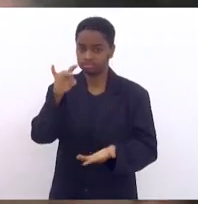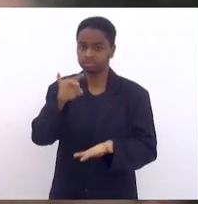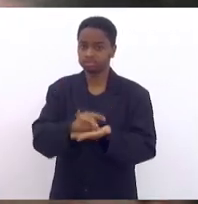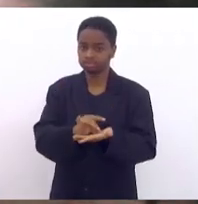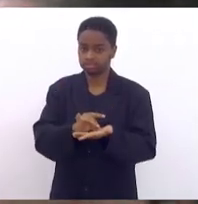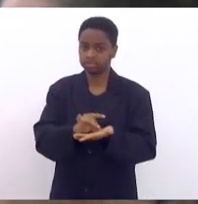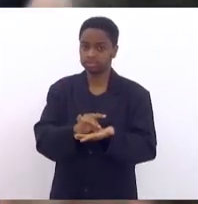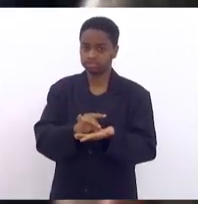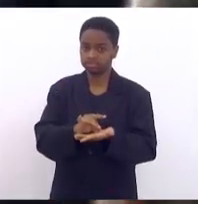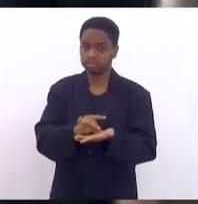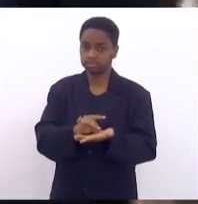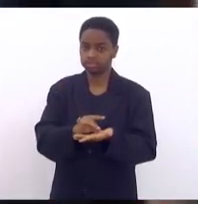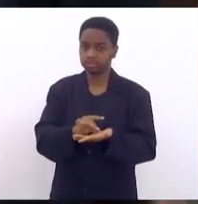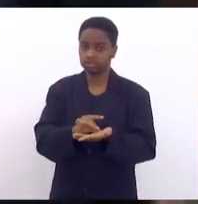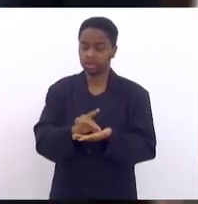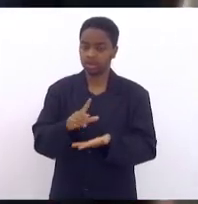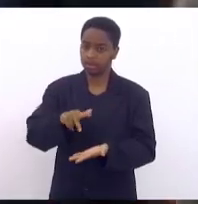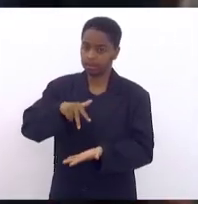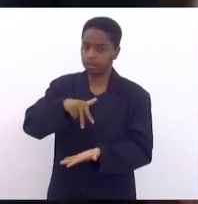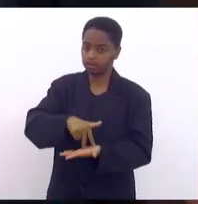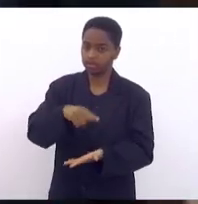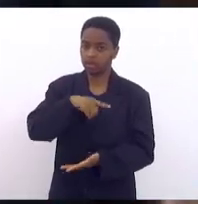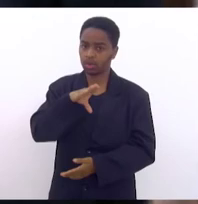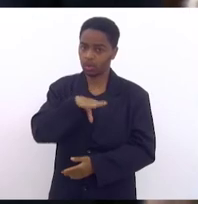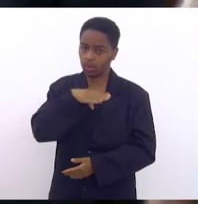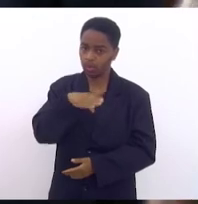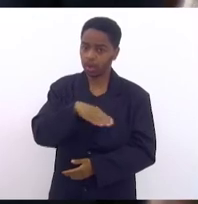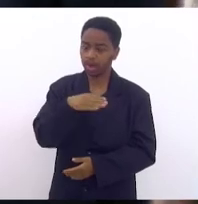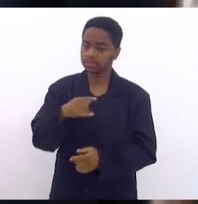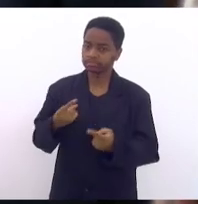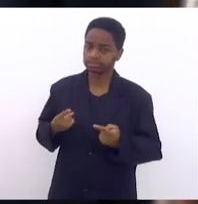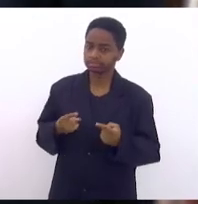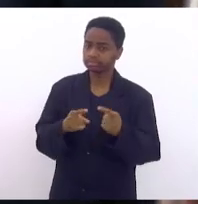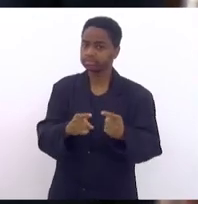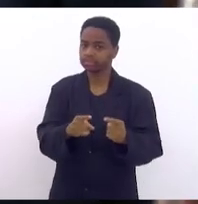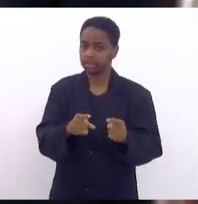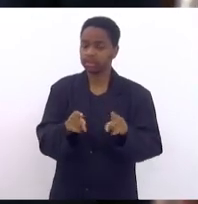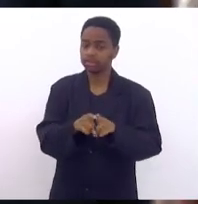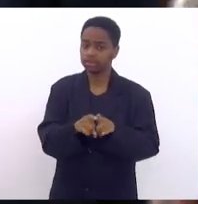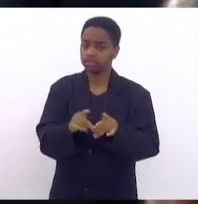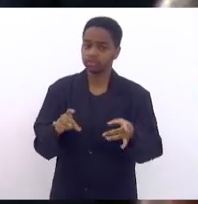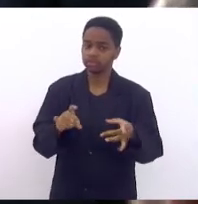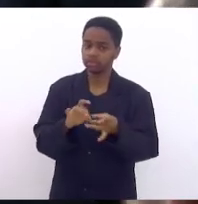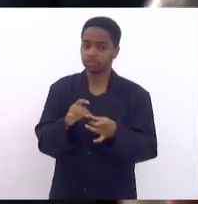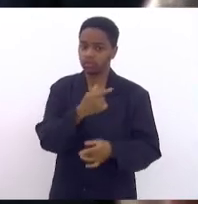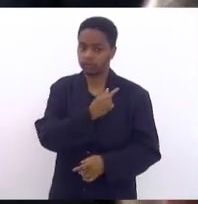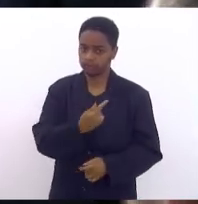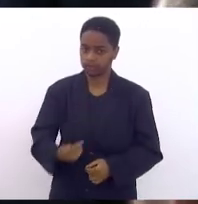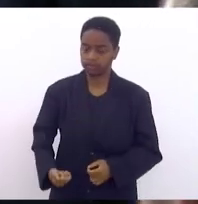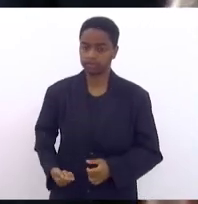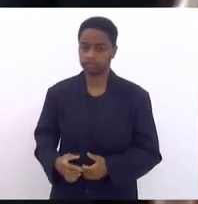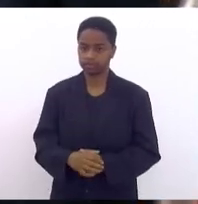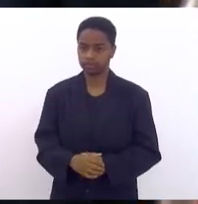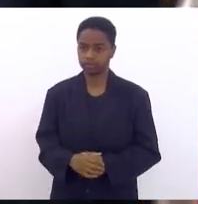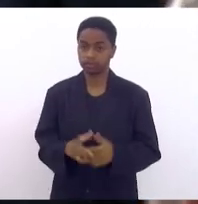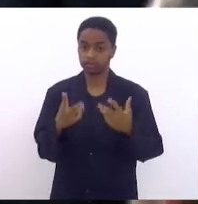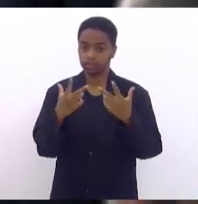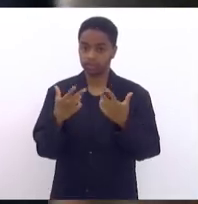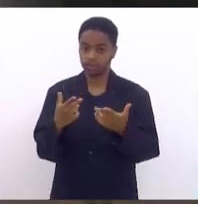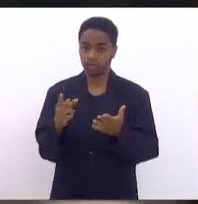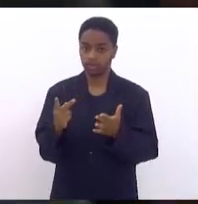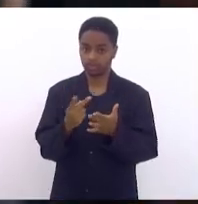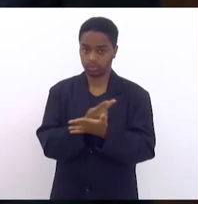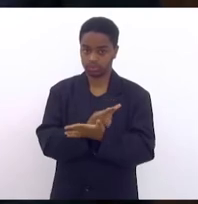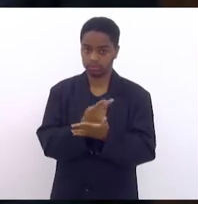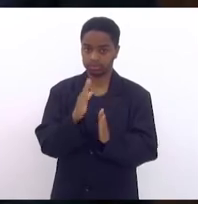realmente de postura, de coragem, de enfrentamento, até com os governadores, como aconteceu há uns